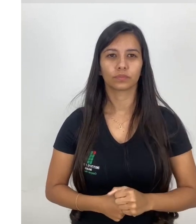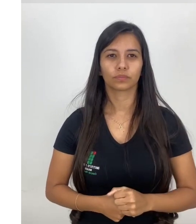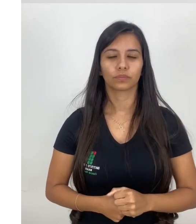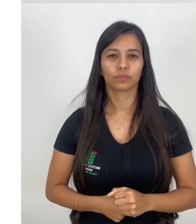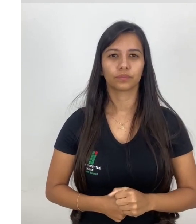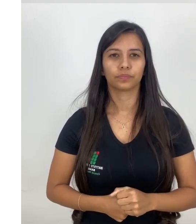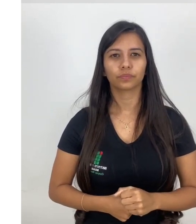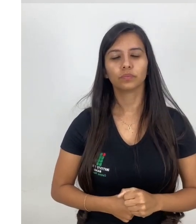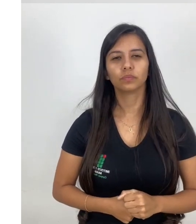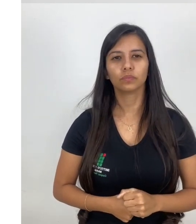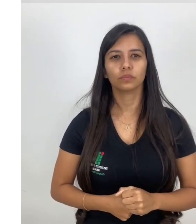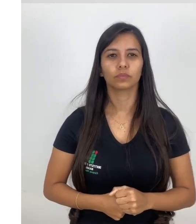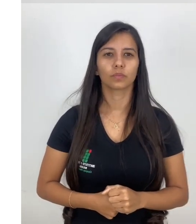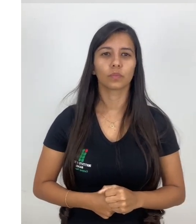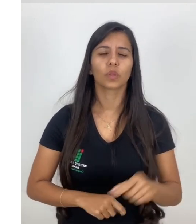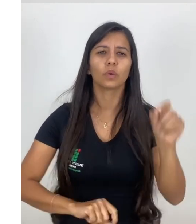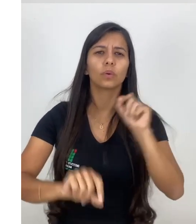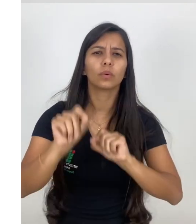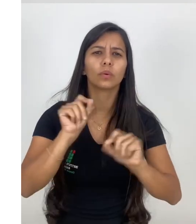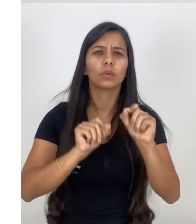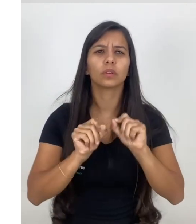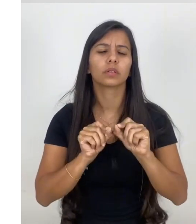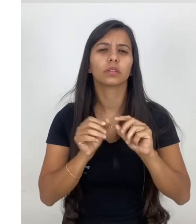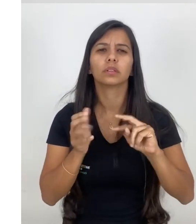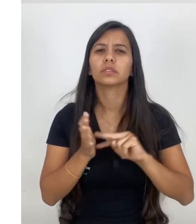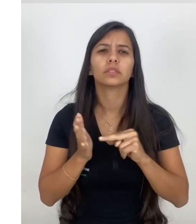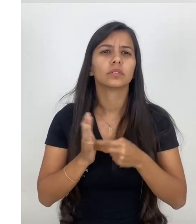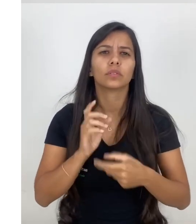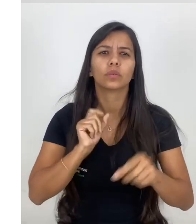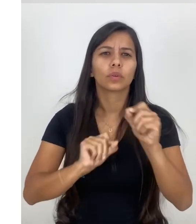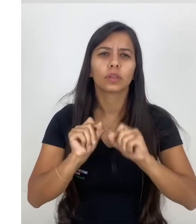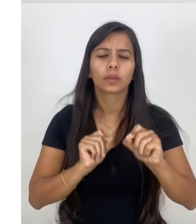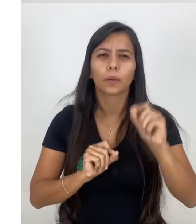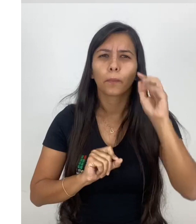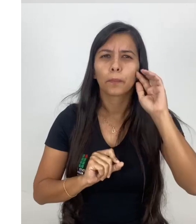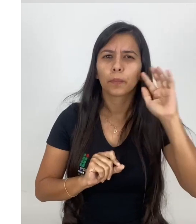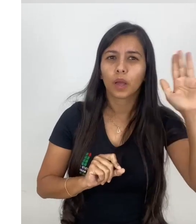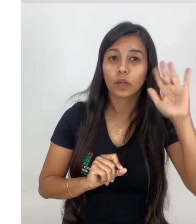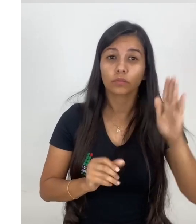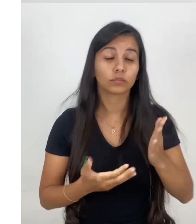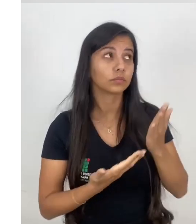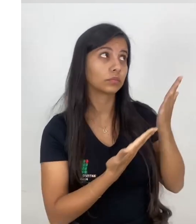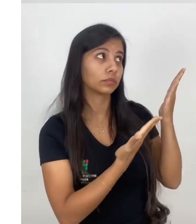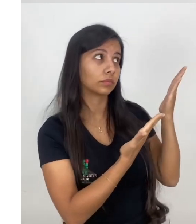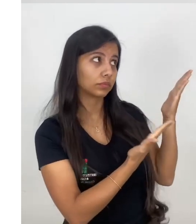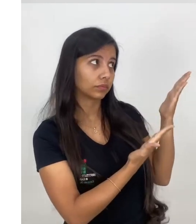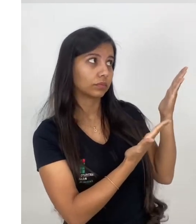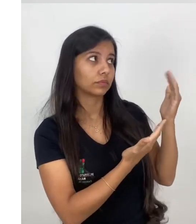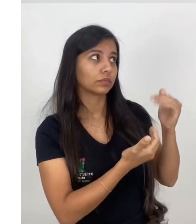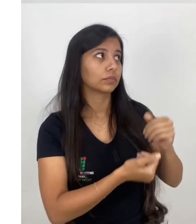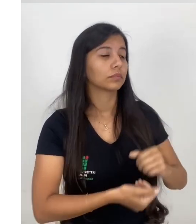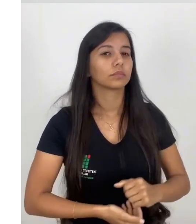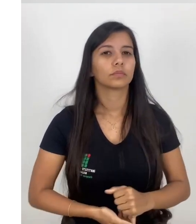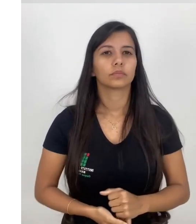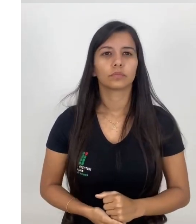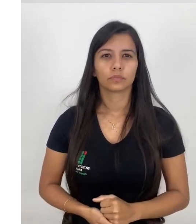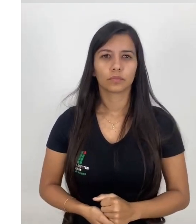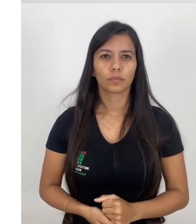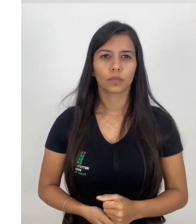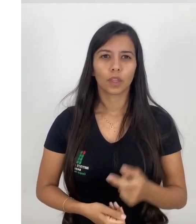para a posição mediana, né? Então, o que eu estou querendo dizer? Imaginem como está na imagem aqui à frente de